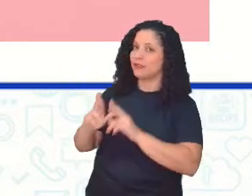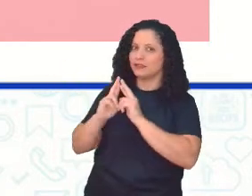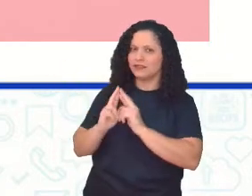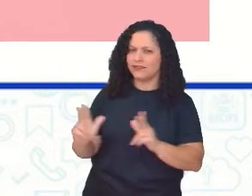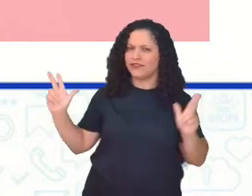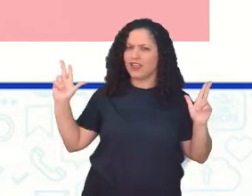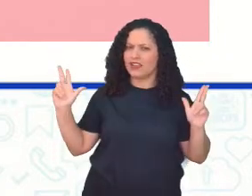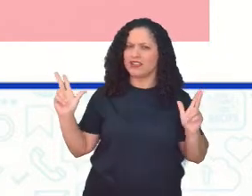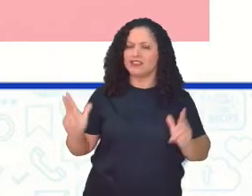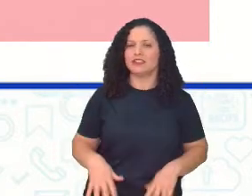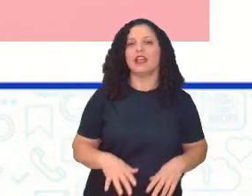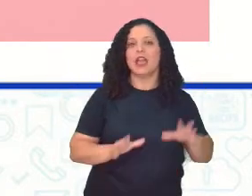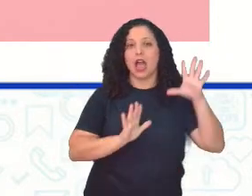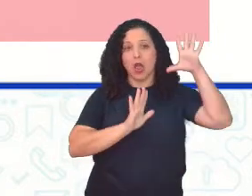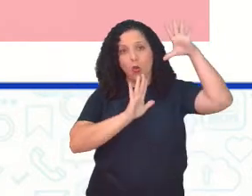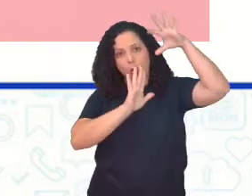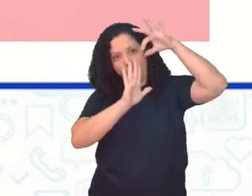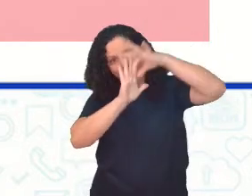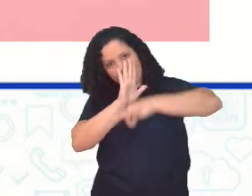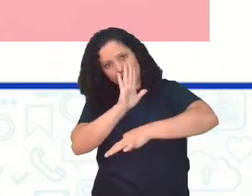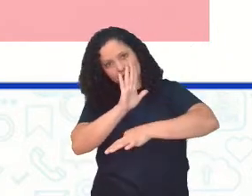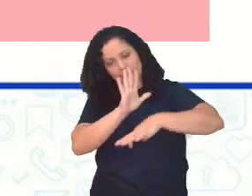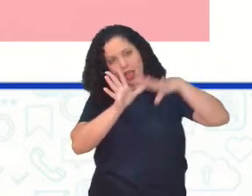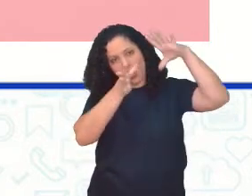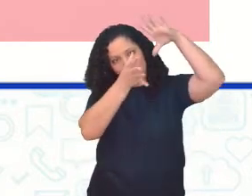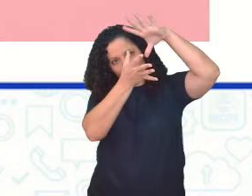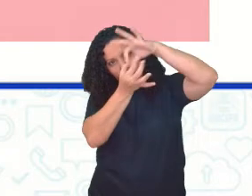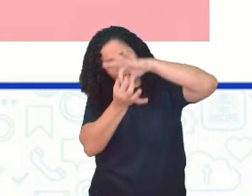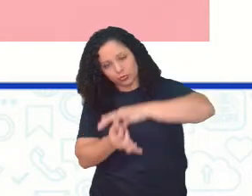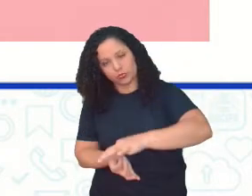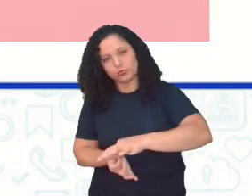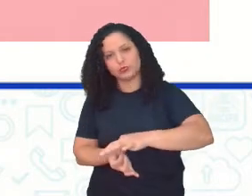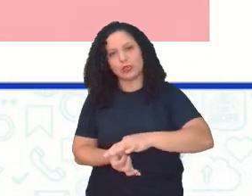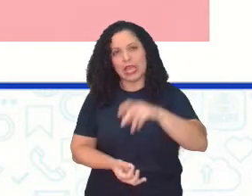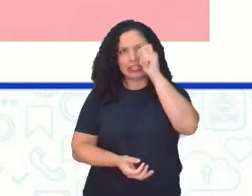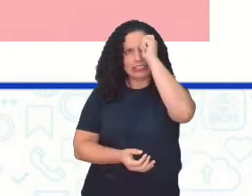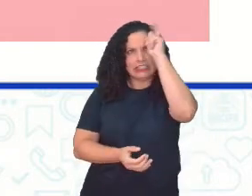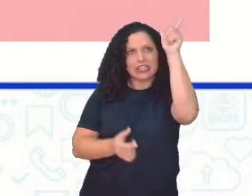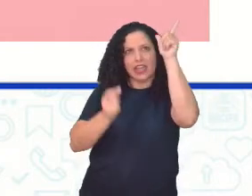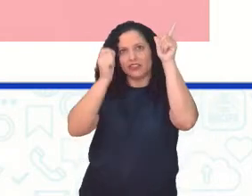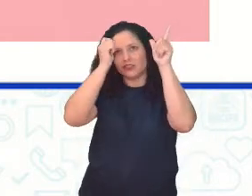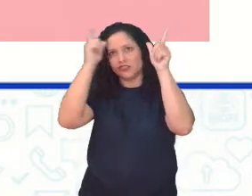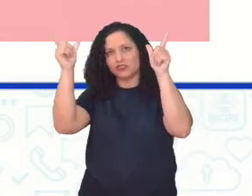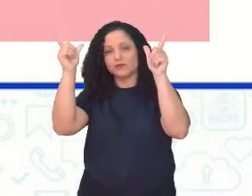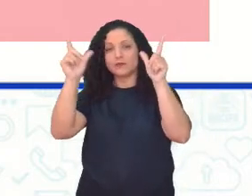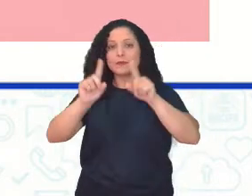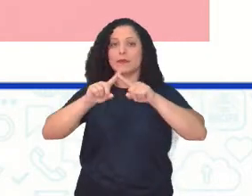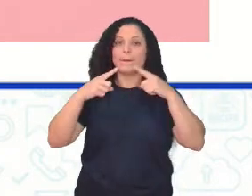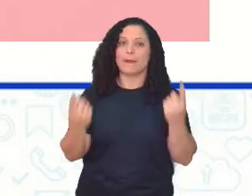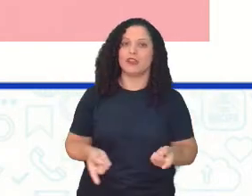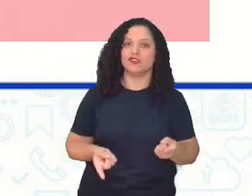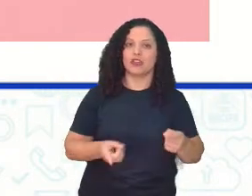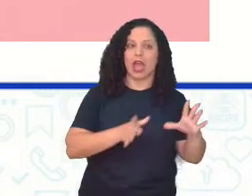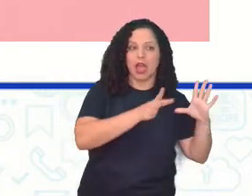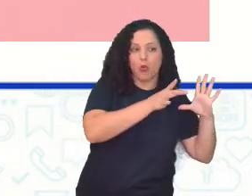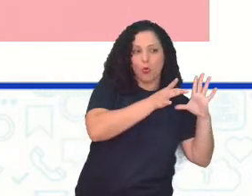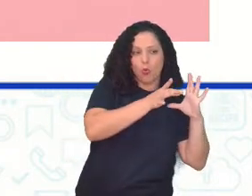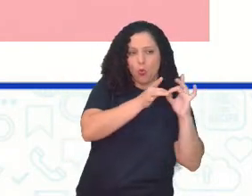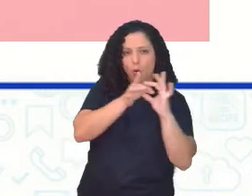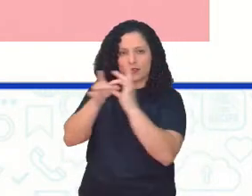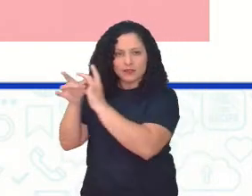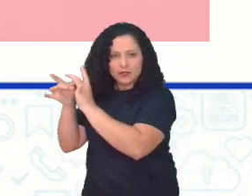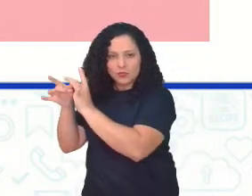A coerência trata, não é, da organização das ideias, mas a coesão, ela